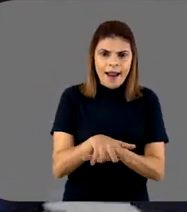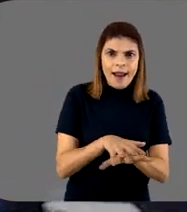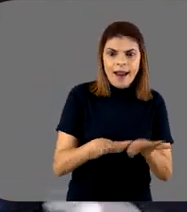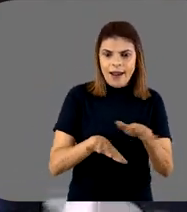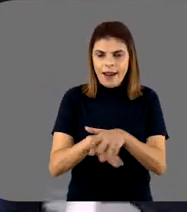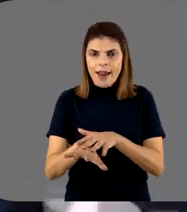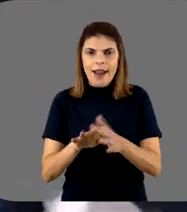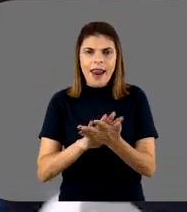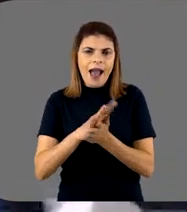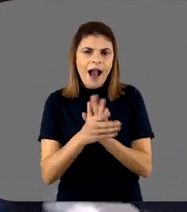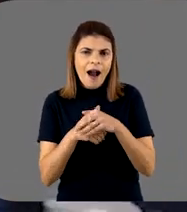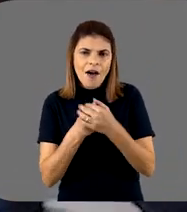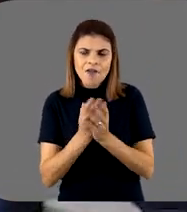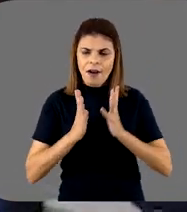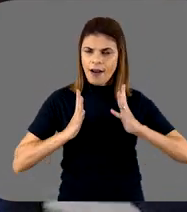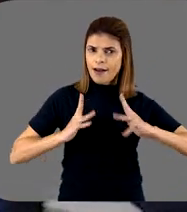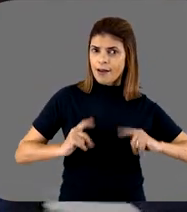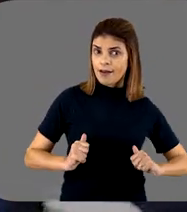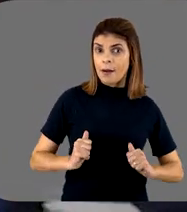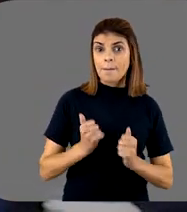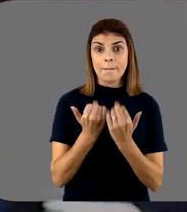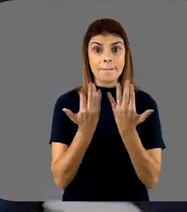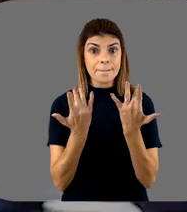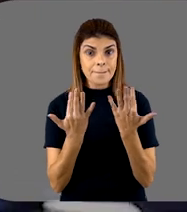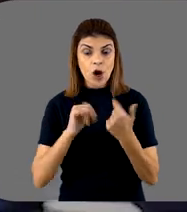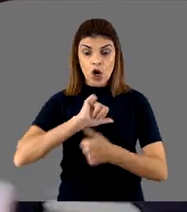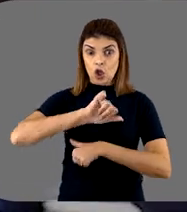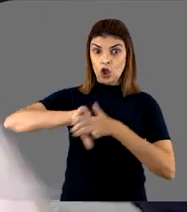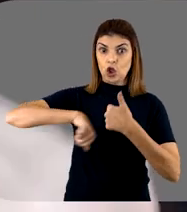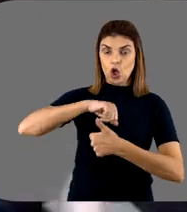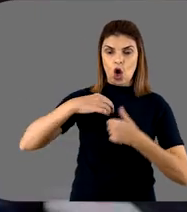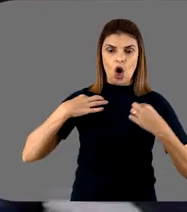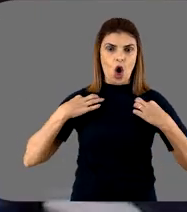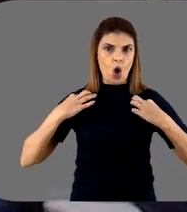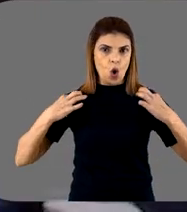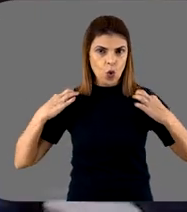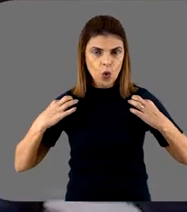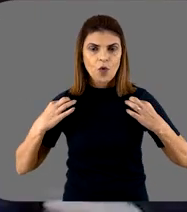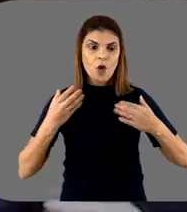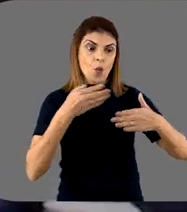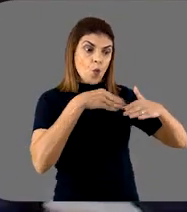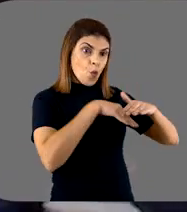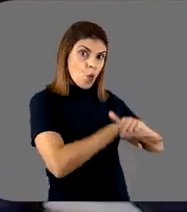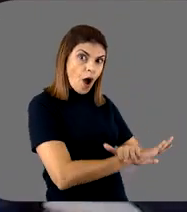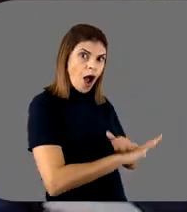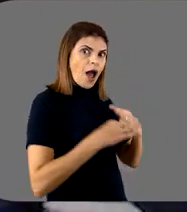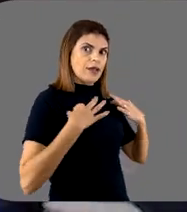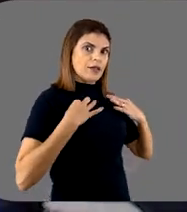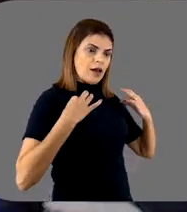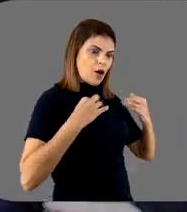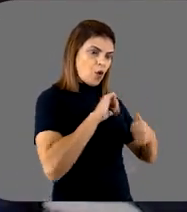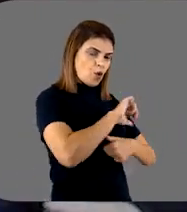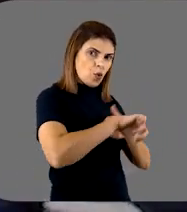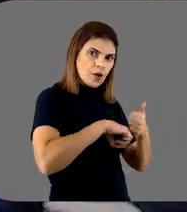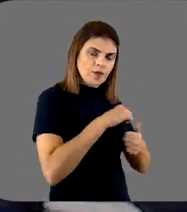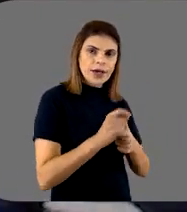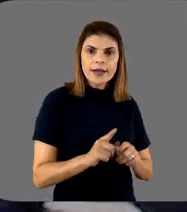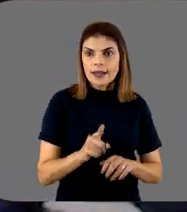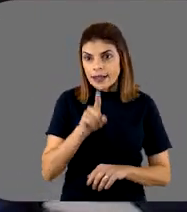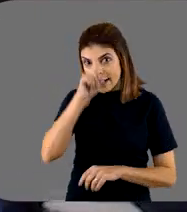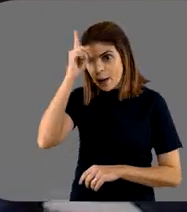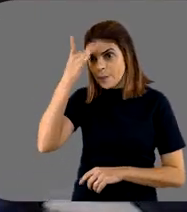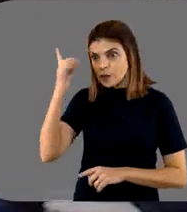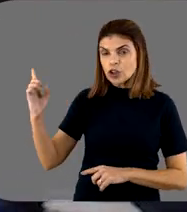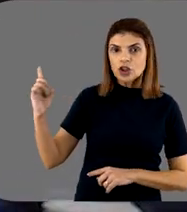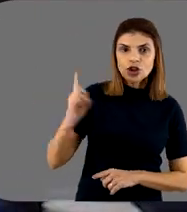lavagem de mão higienização das mãos eh a troca de uniforme guarda de uniformes eh